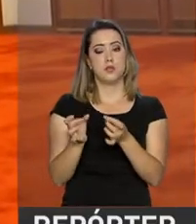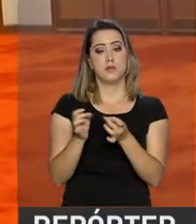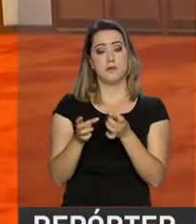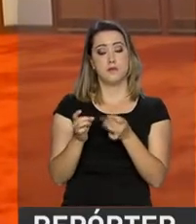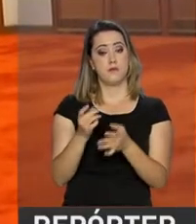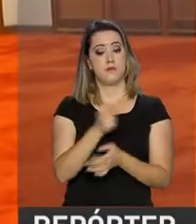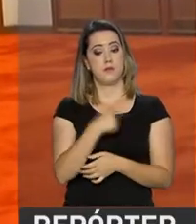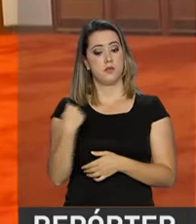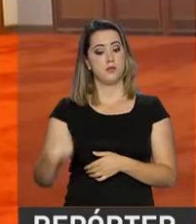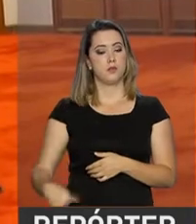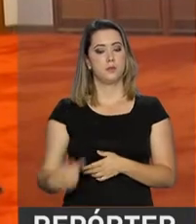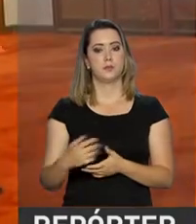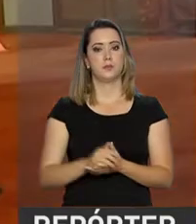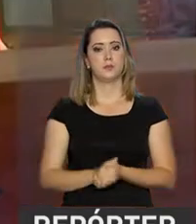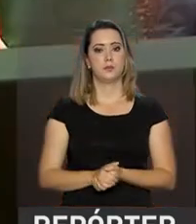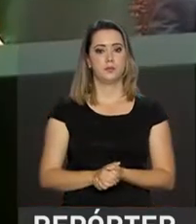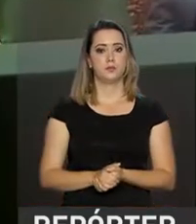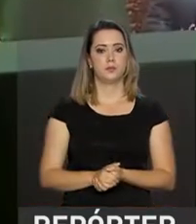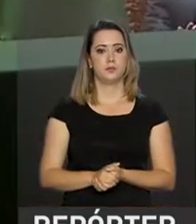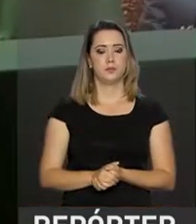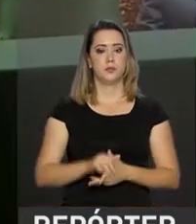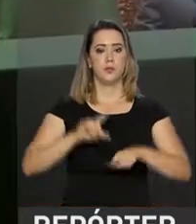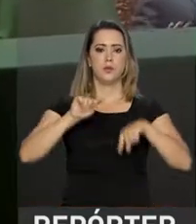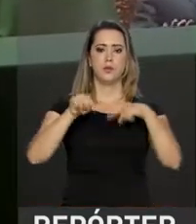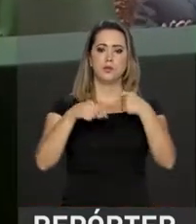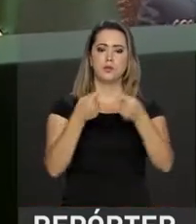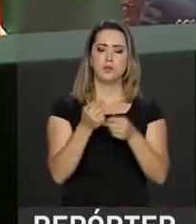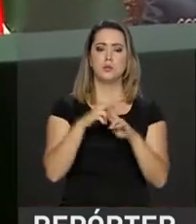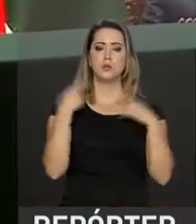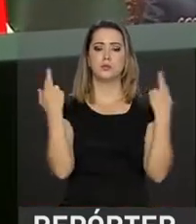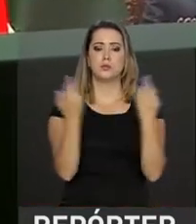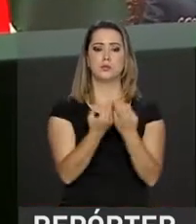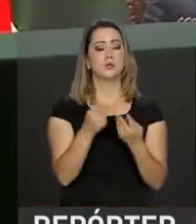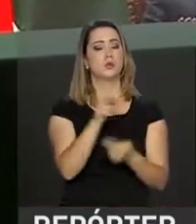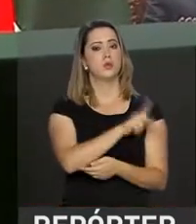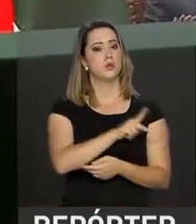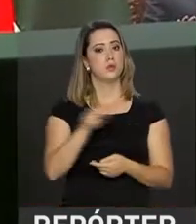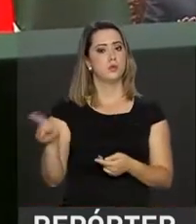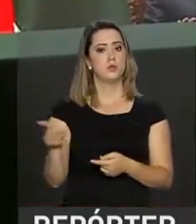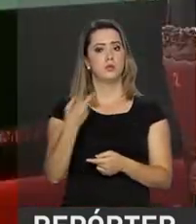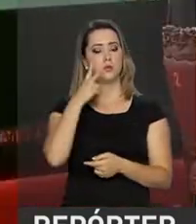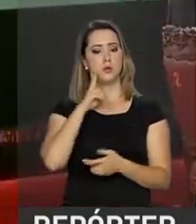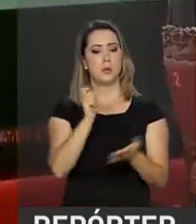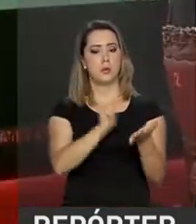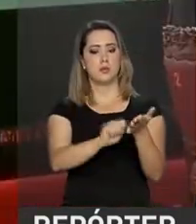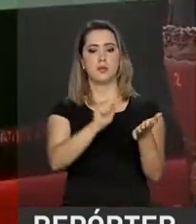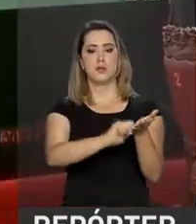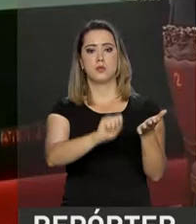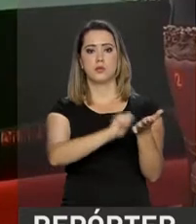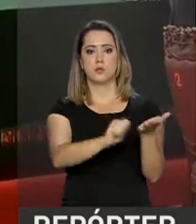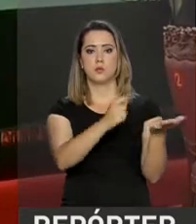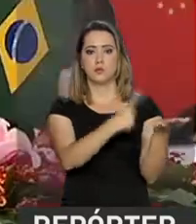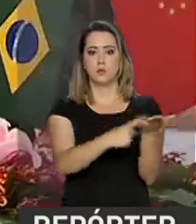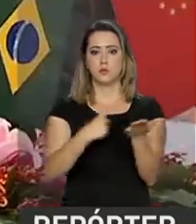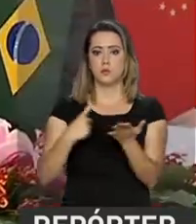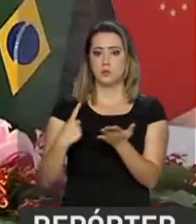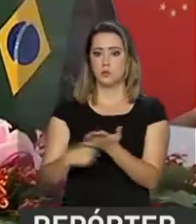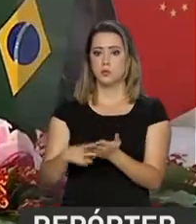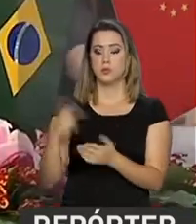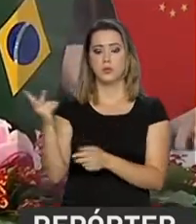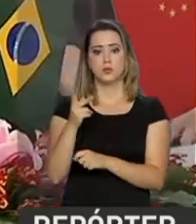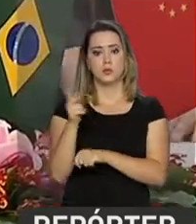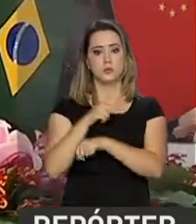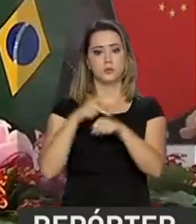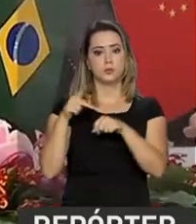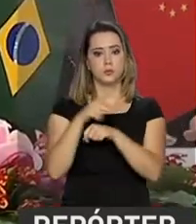para o país asiático depois das reuniões os presidentes acompanharam a assinatura de atos por autoridades dos países